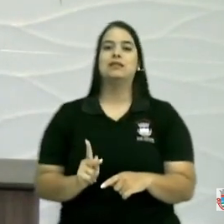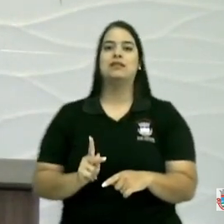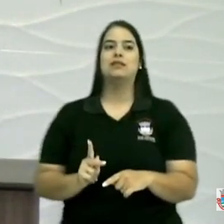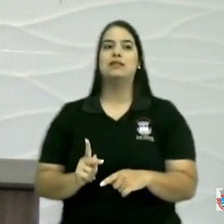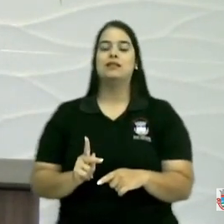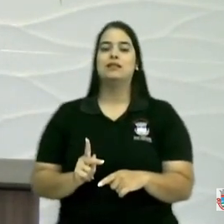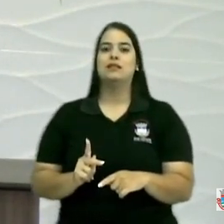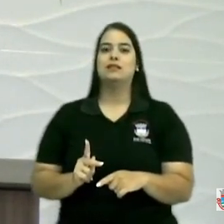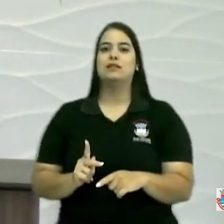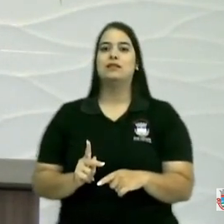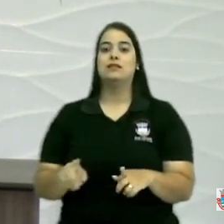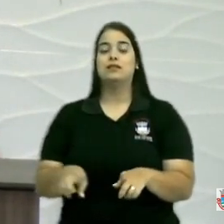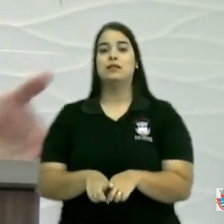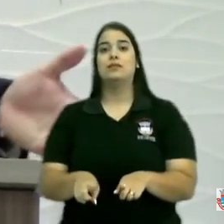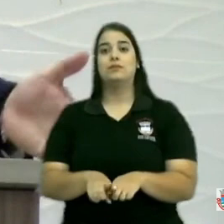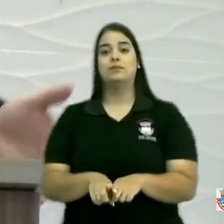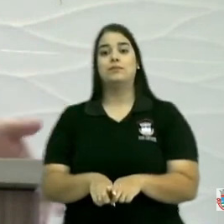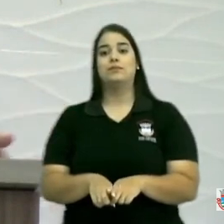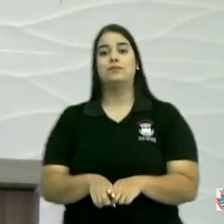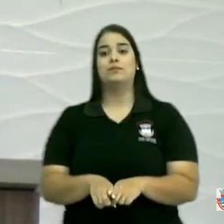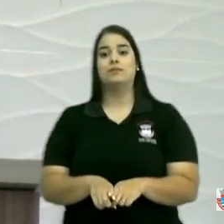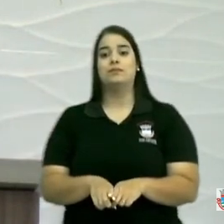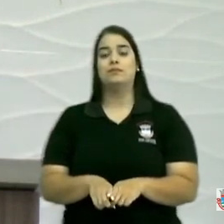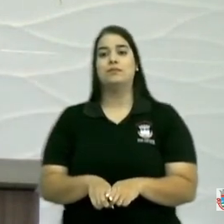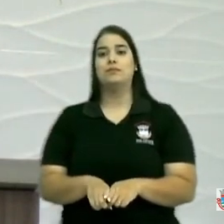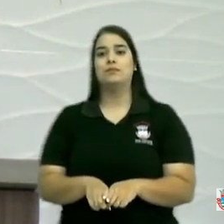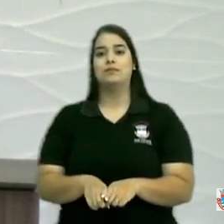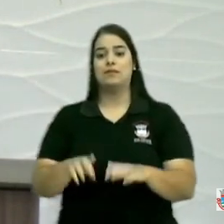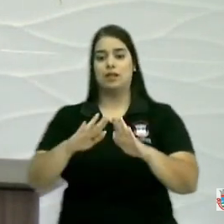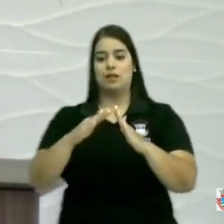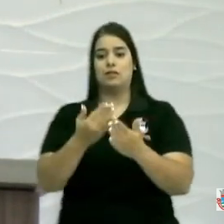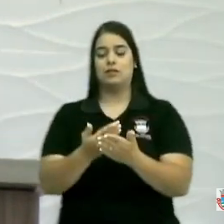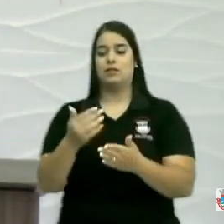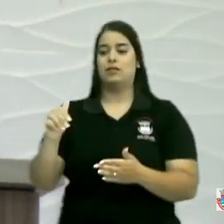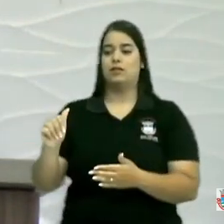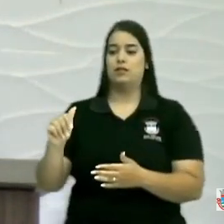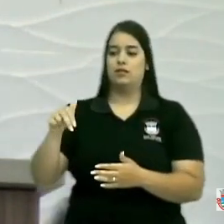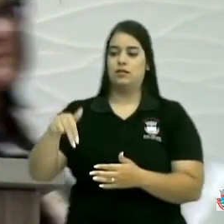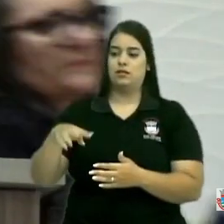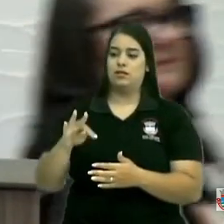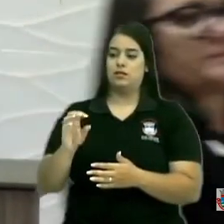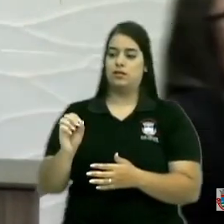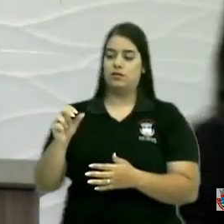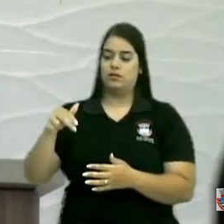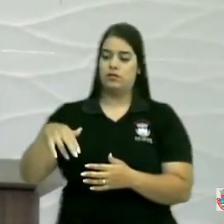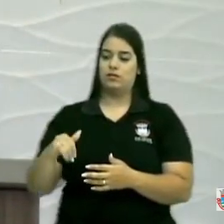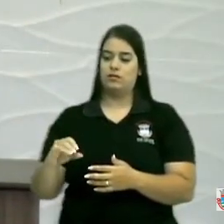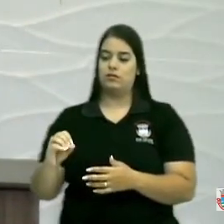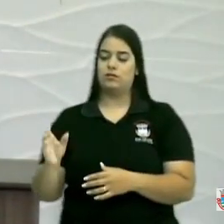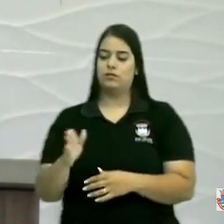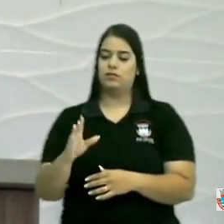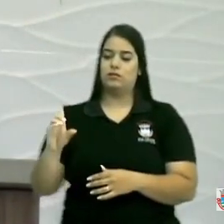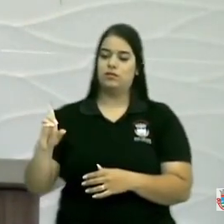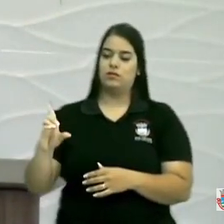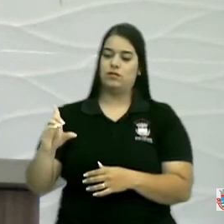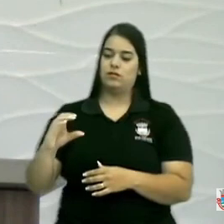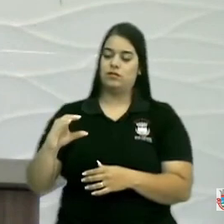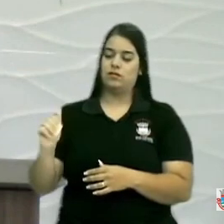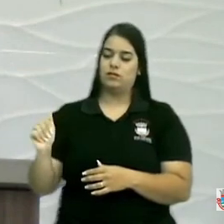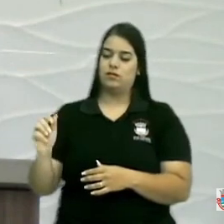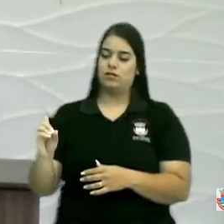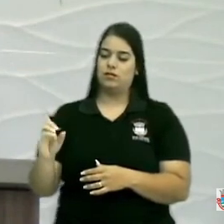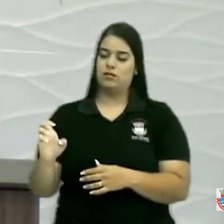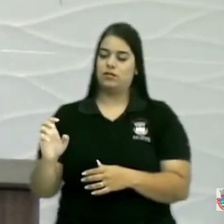aqui celebrar a inauguração da escola Antônio Cadete, lá no sítio Poeira. Eu fui um dos vereadores que fiz parte da equipe de